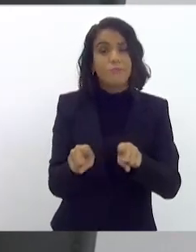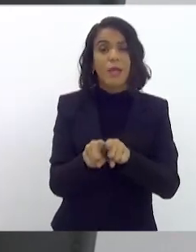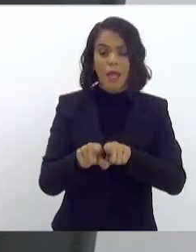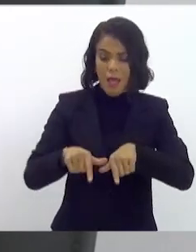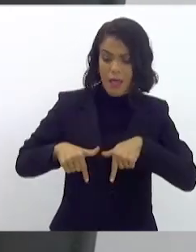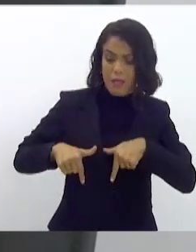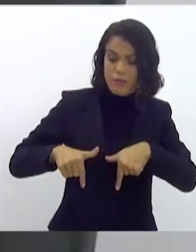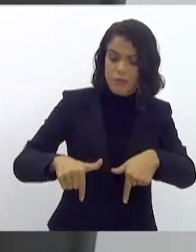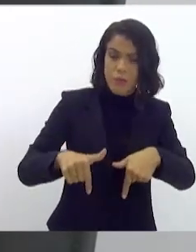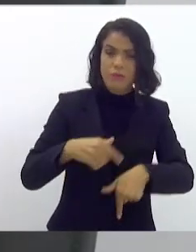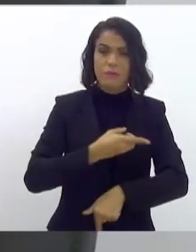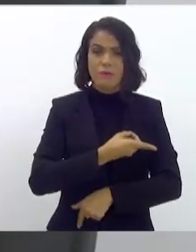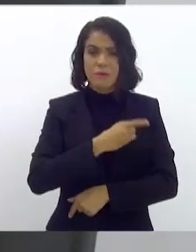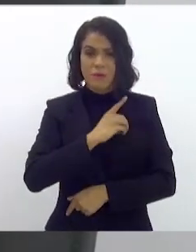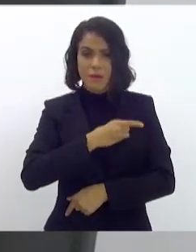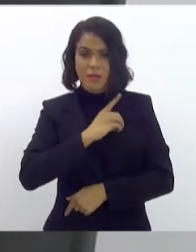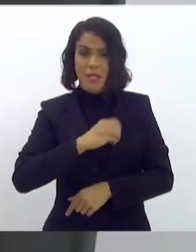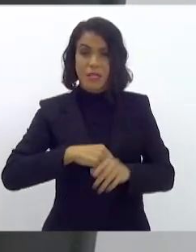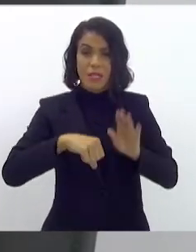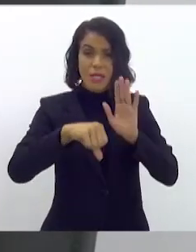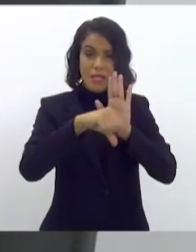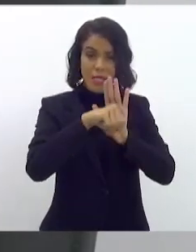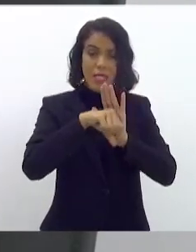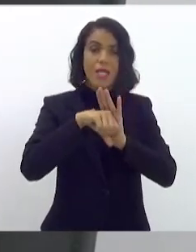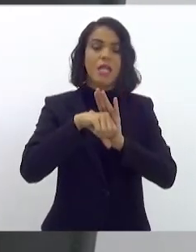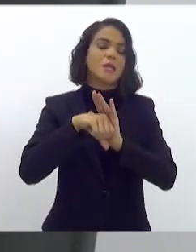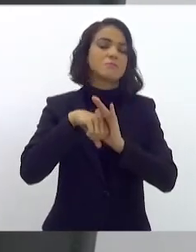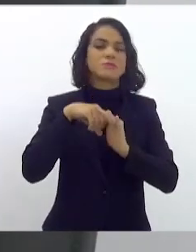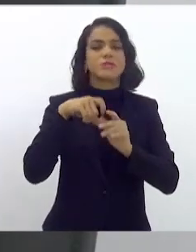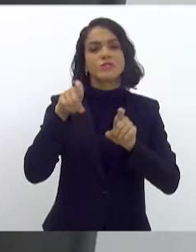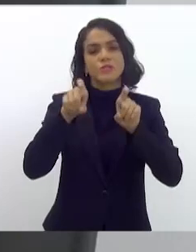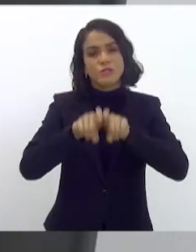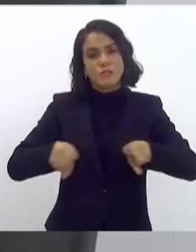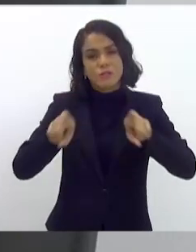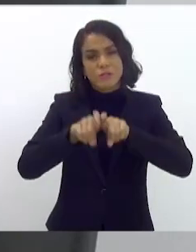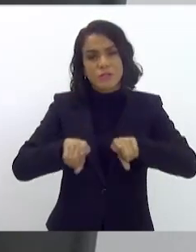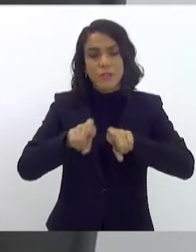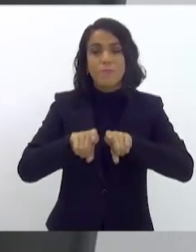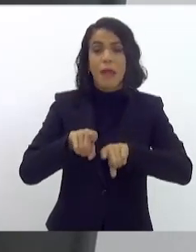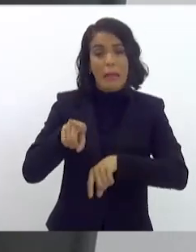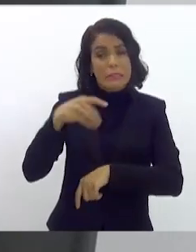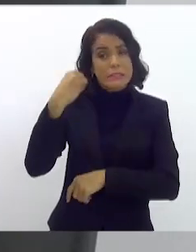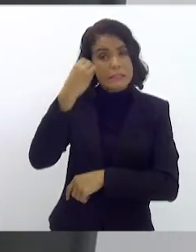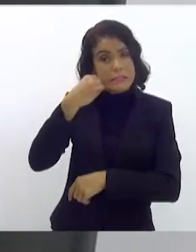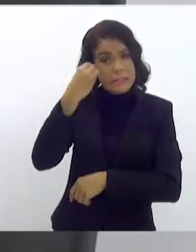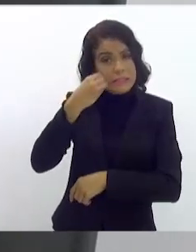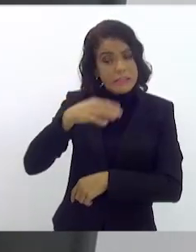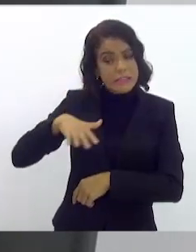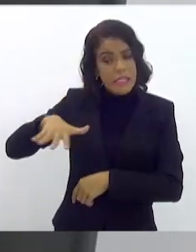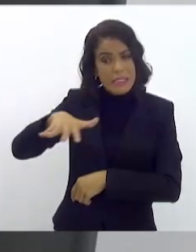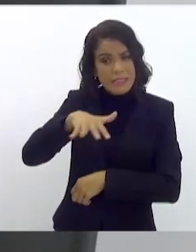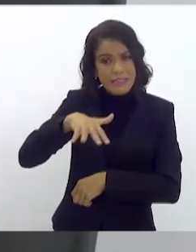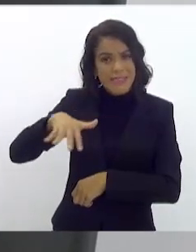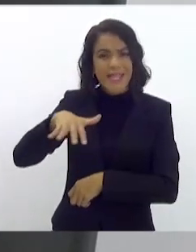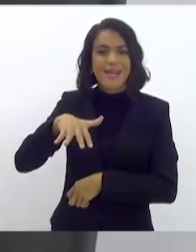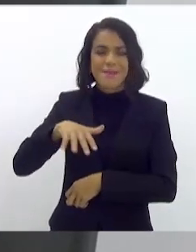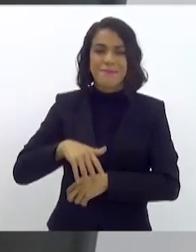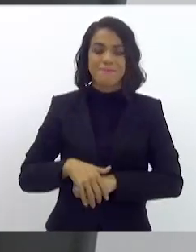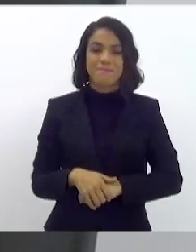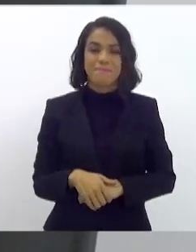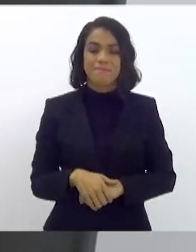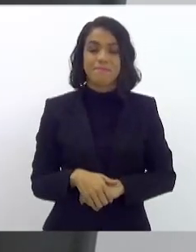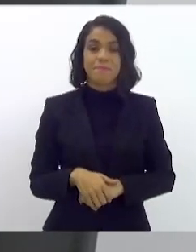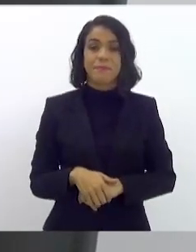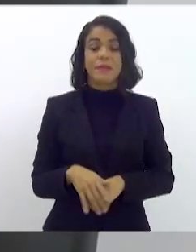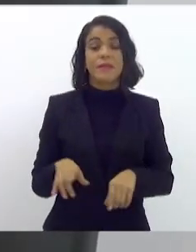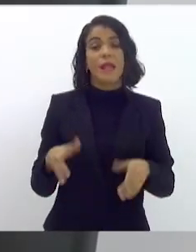atuou também na delegacia de crimes de informática, e ela também possui experiência nesse tema.